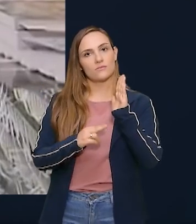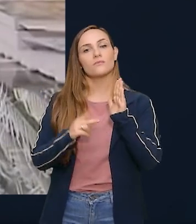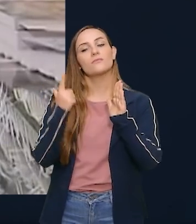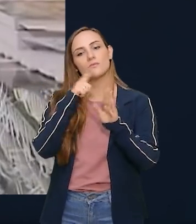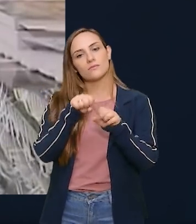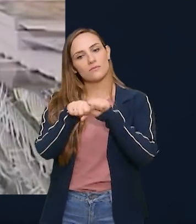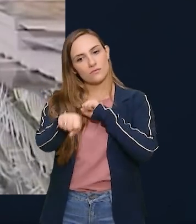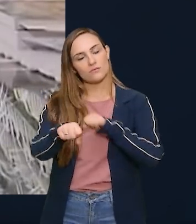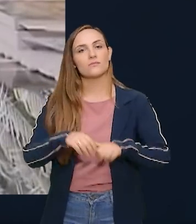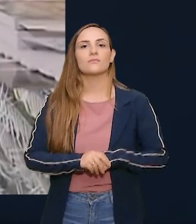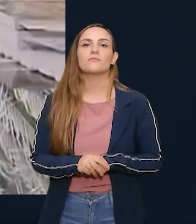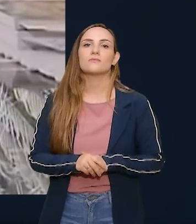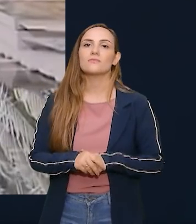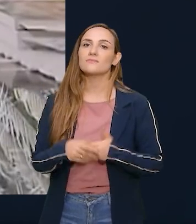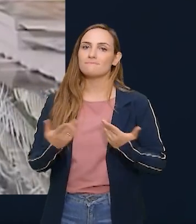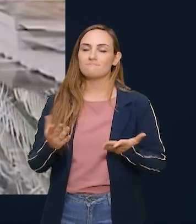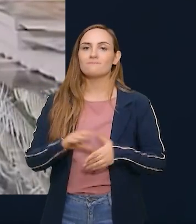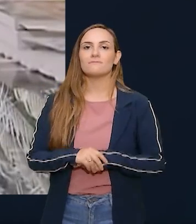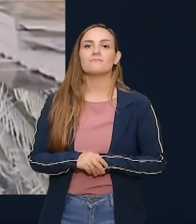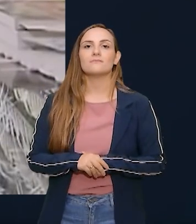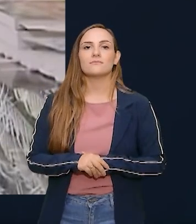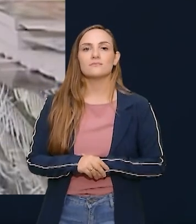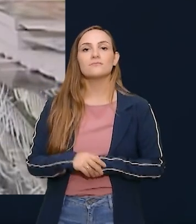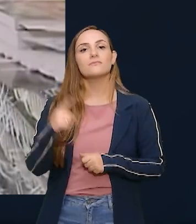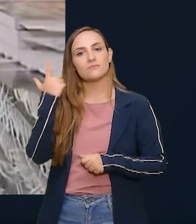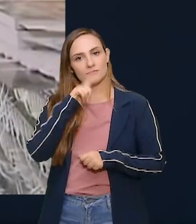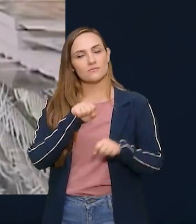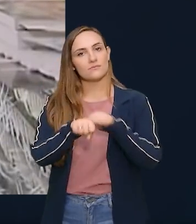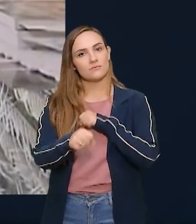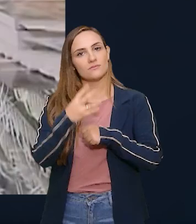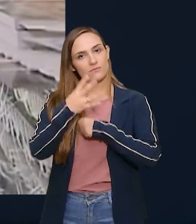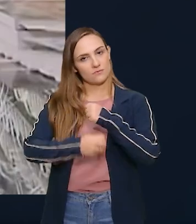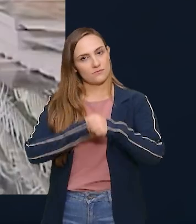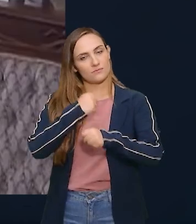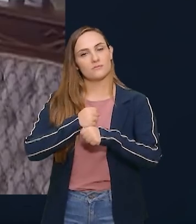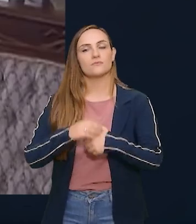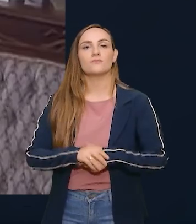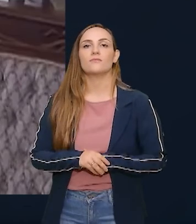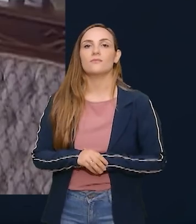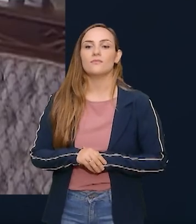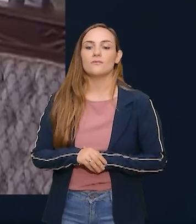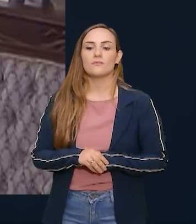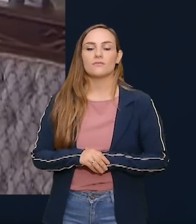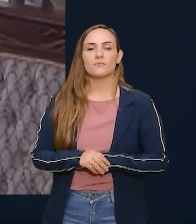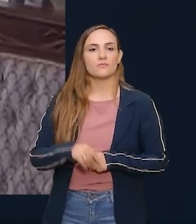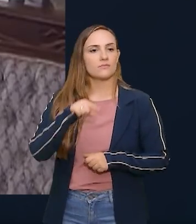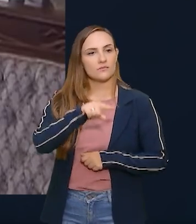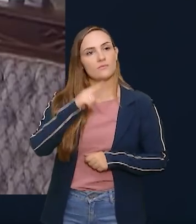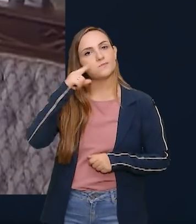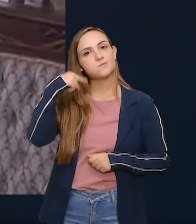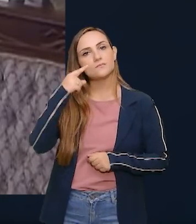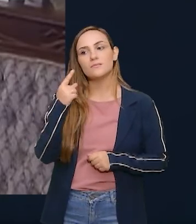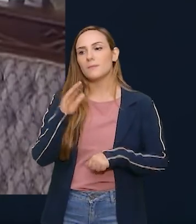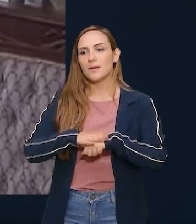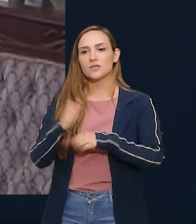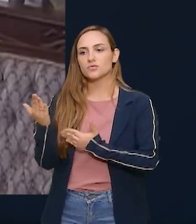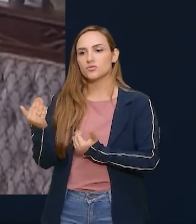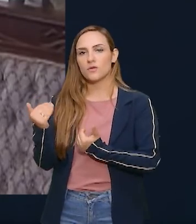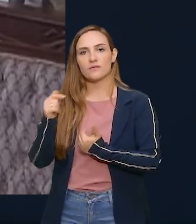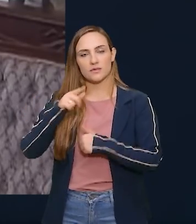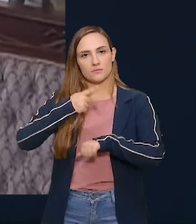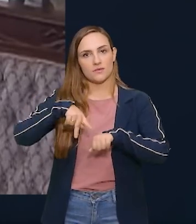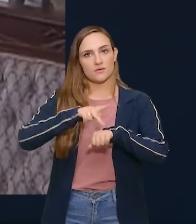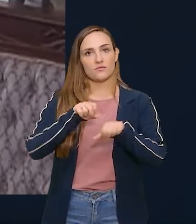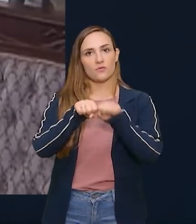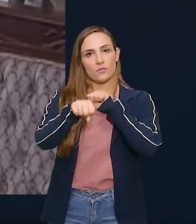faculdade. E aí me formei. E foi isso. Me formei aos 4 anos. A pouca idade fez do Matheus o advogado mais jovem